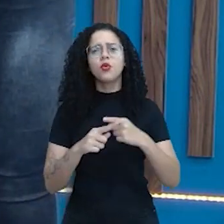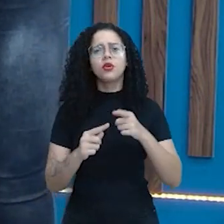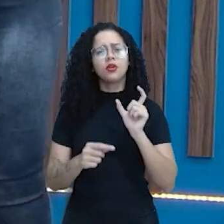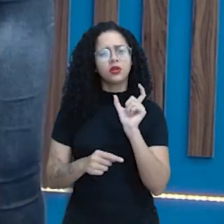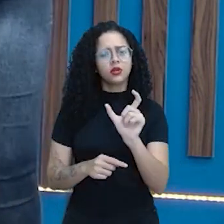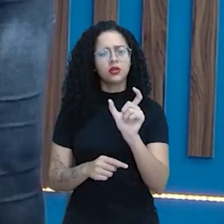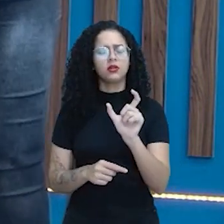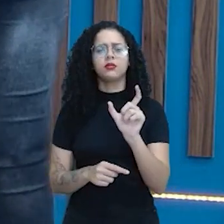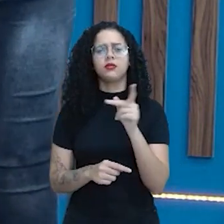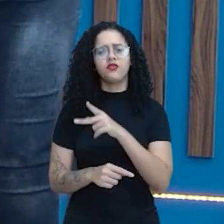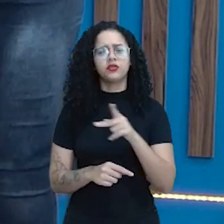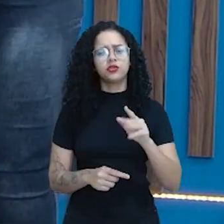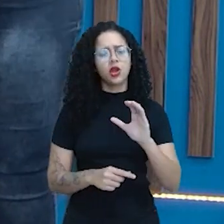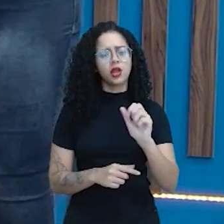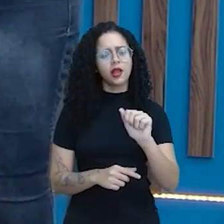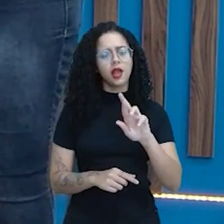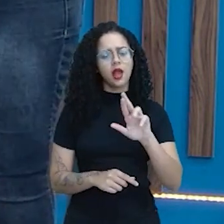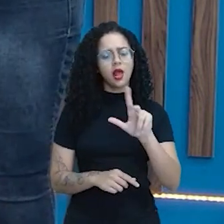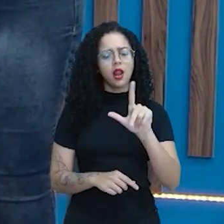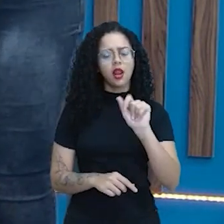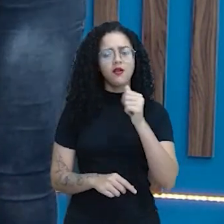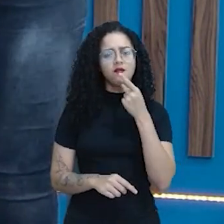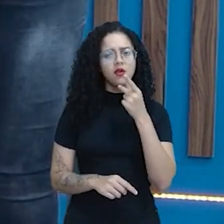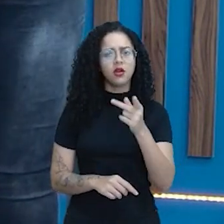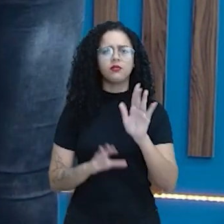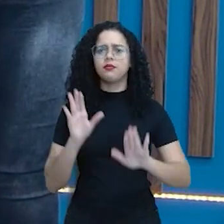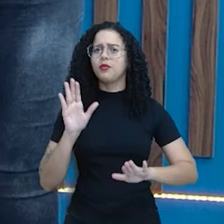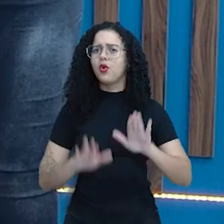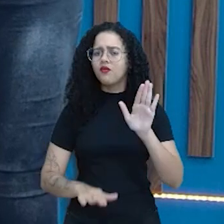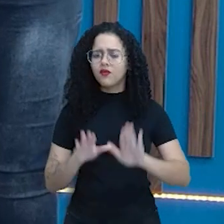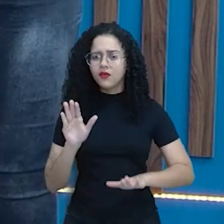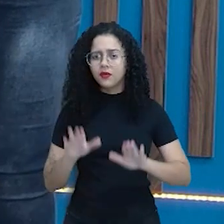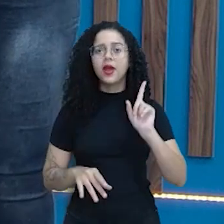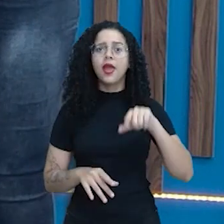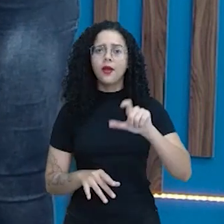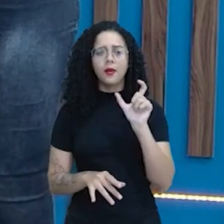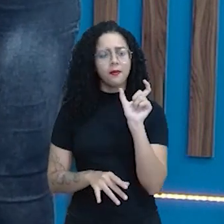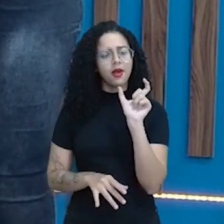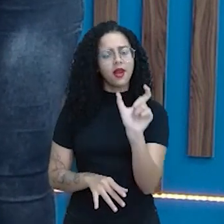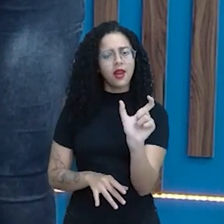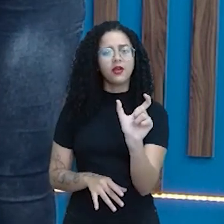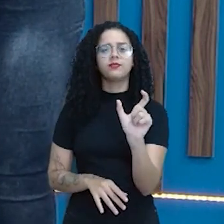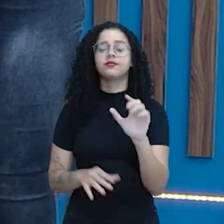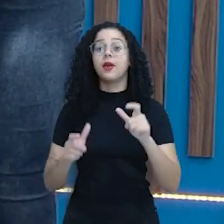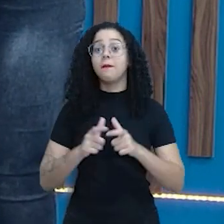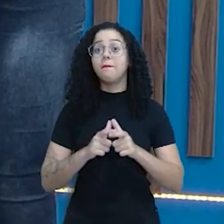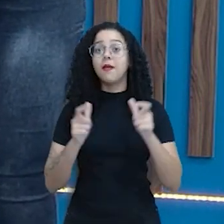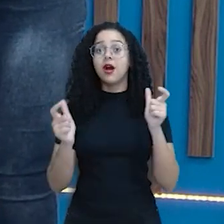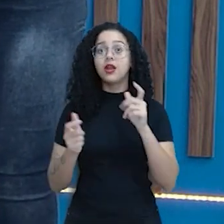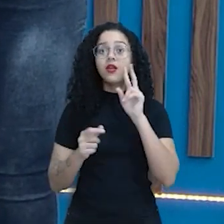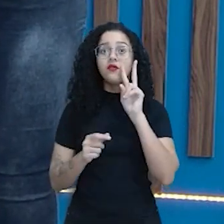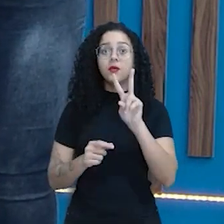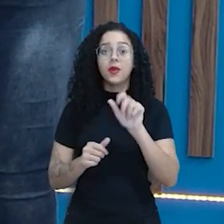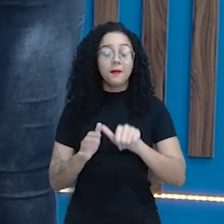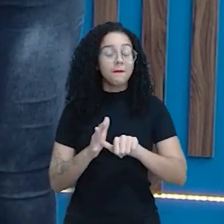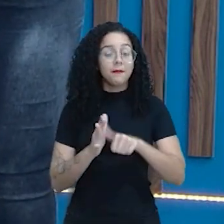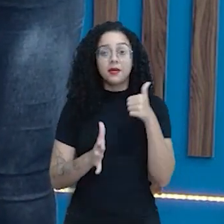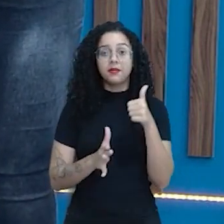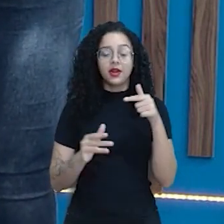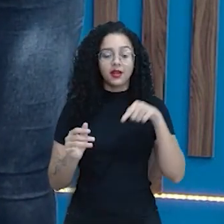professora Carla trouxe na aula, né, como ela disse, provavelmente é um termo que a maioria ouviu pela primeira vez,